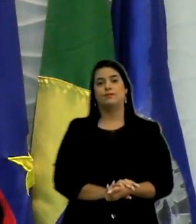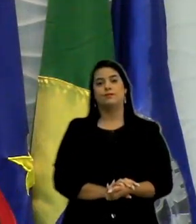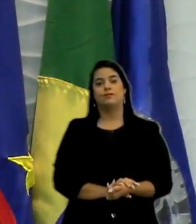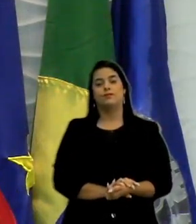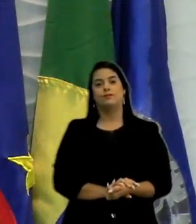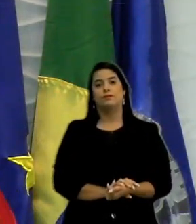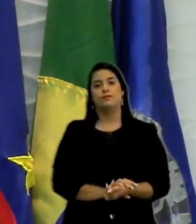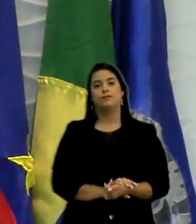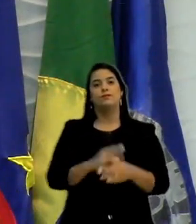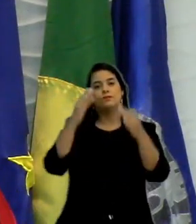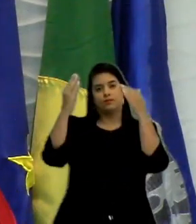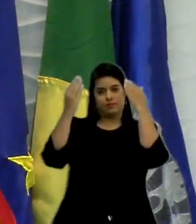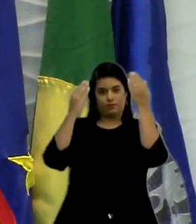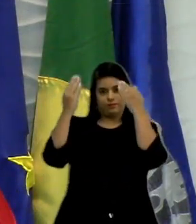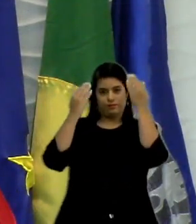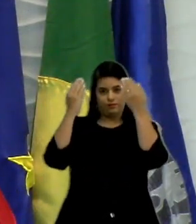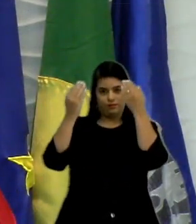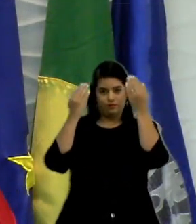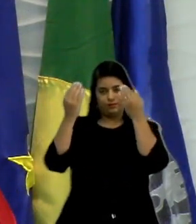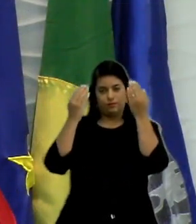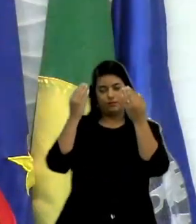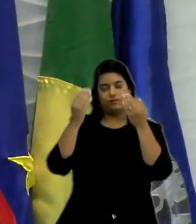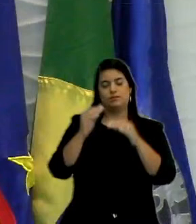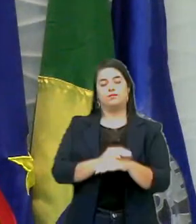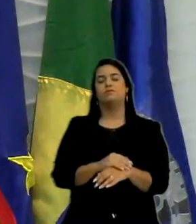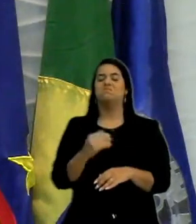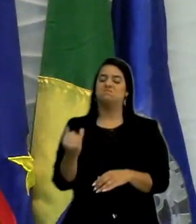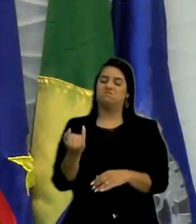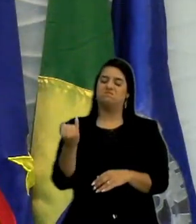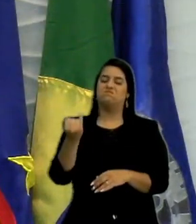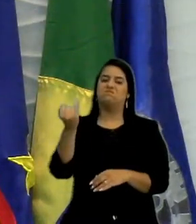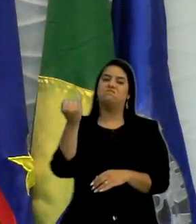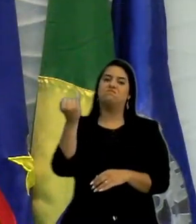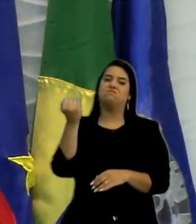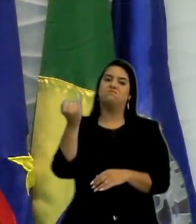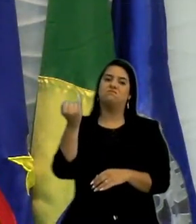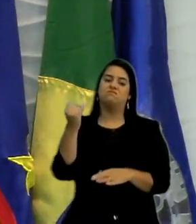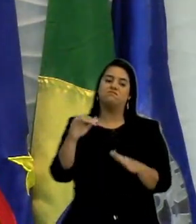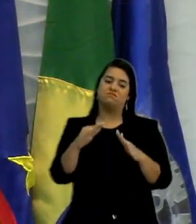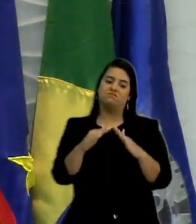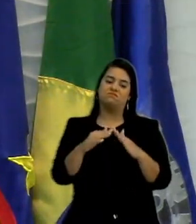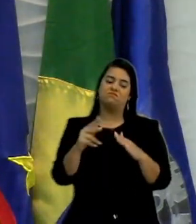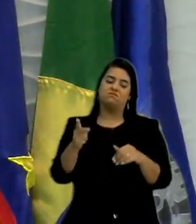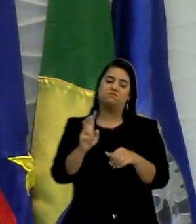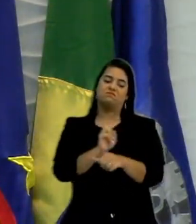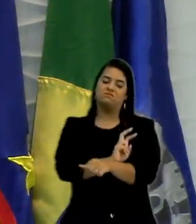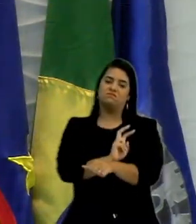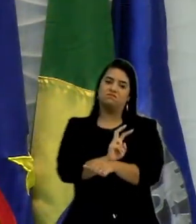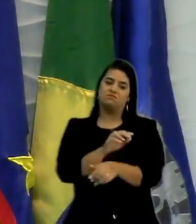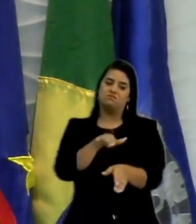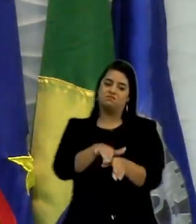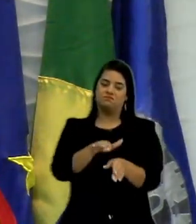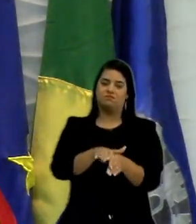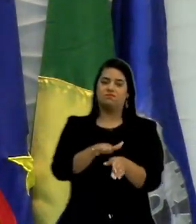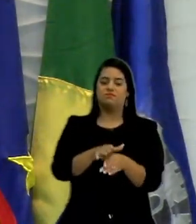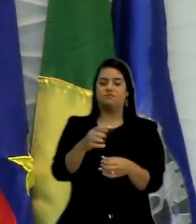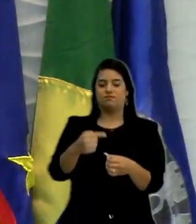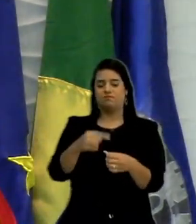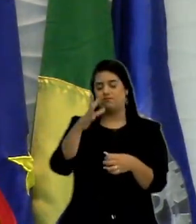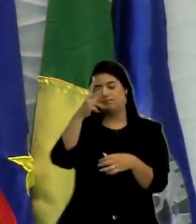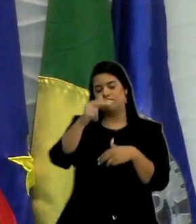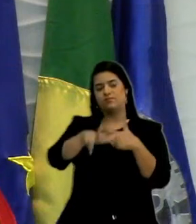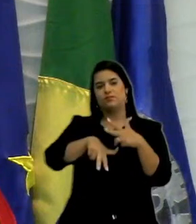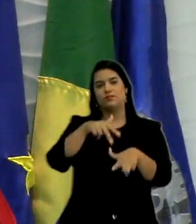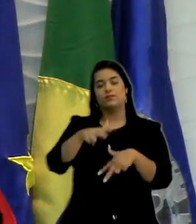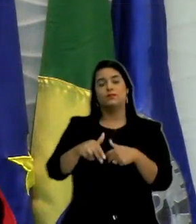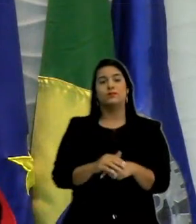Valdir é psicólogo, viu? Um grande psicólogo daquela casa e daqui de São Bento do Una também.